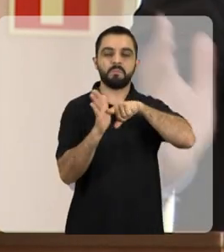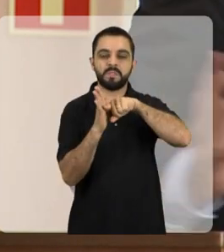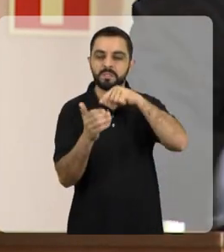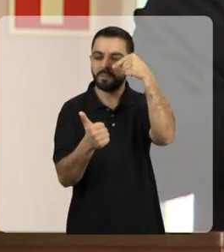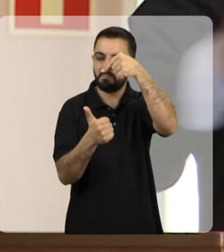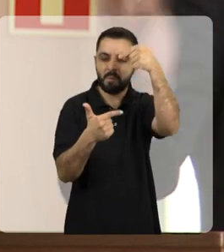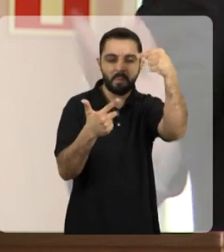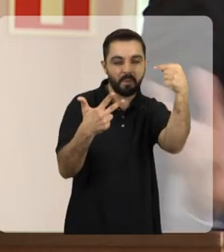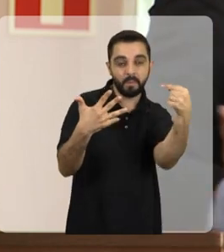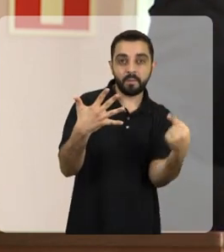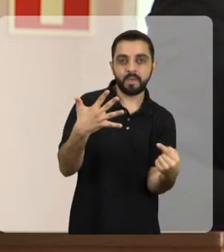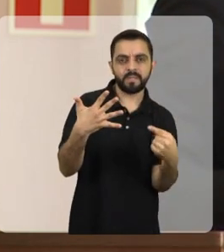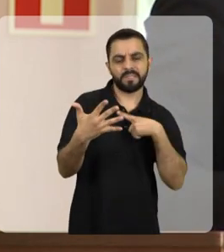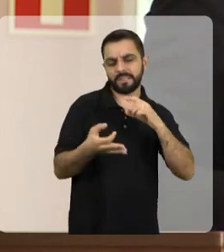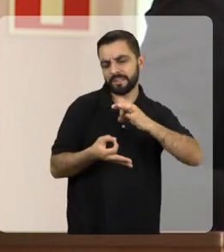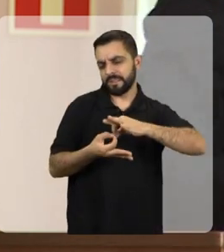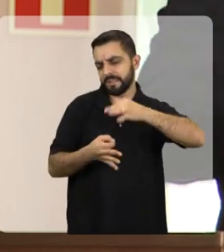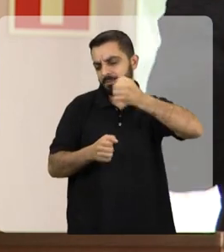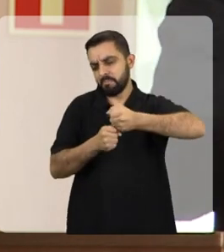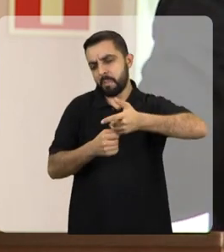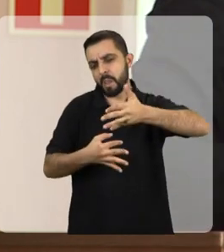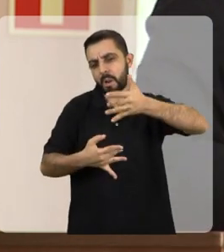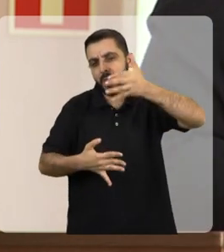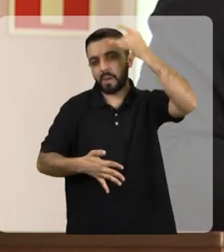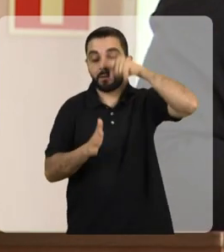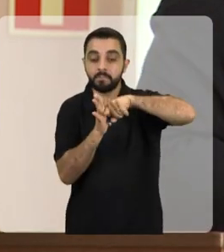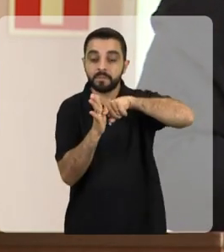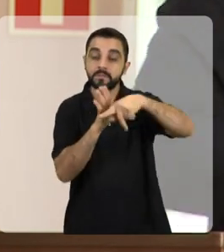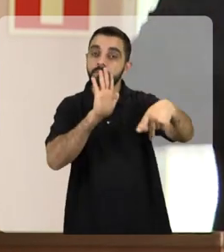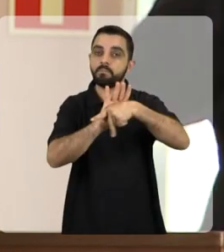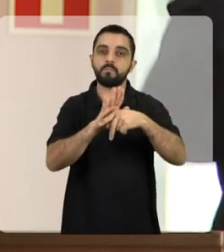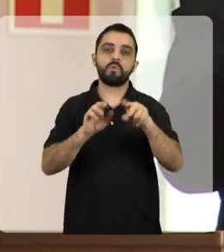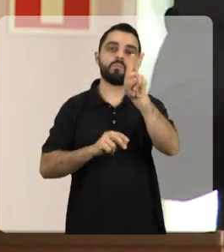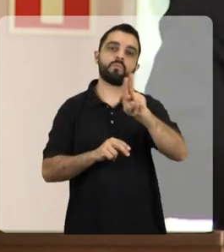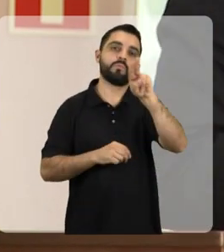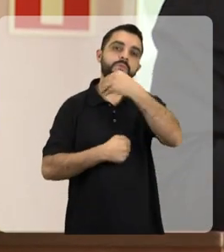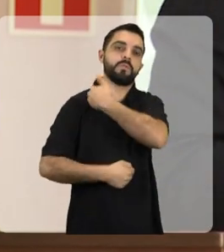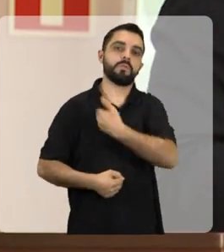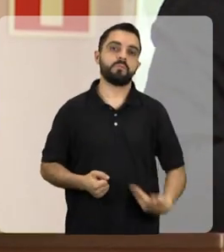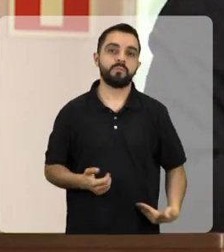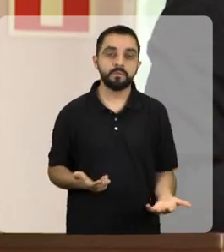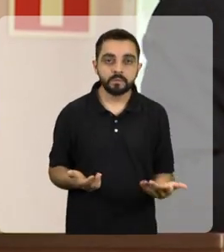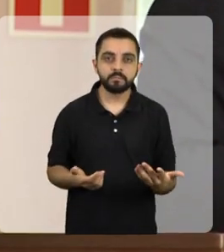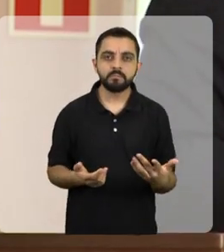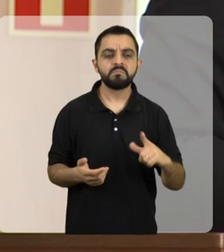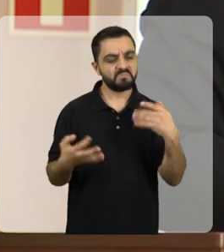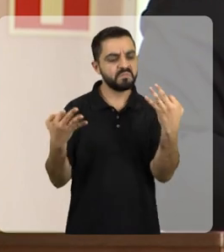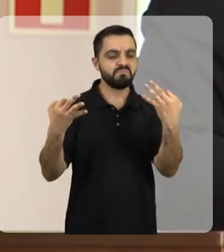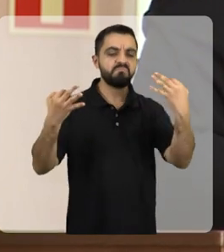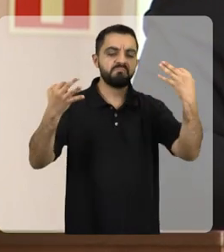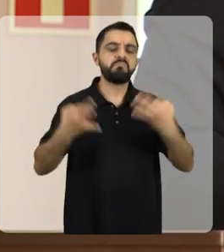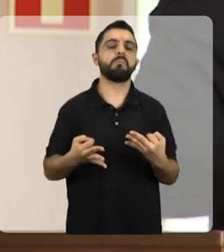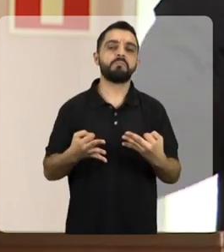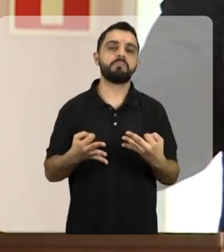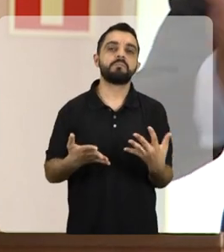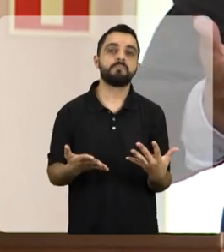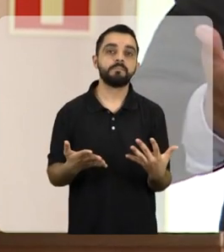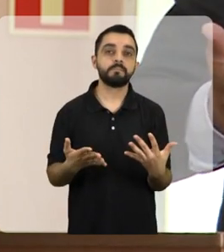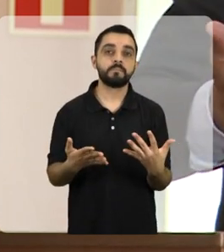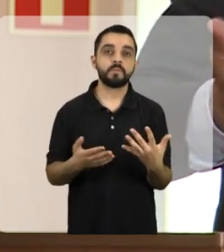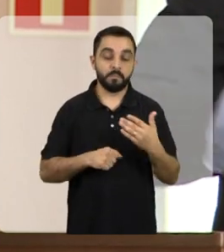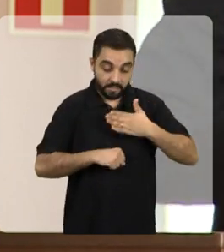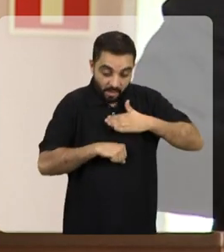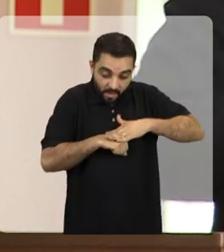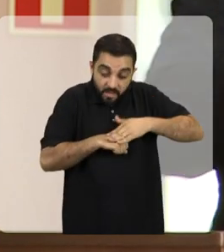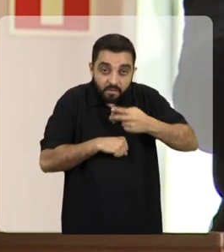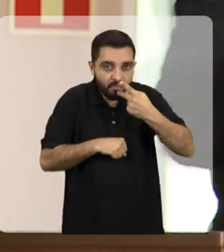eu poderia falar aqui a manhã inteira, senhoras e senhores, sobre tudo aquilo que fazemos e como nós somos eficientes. Mas não seria eu